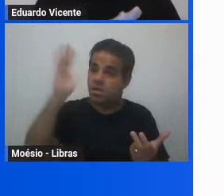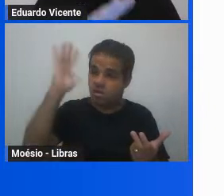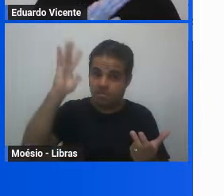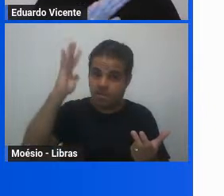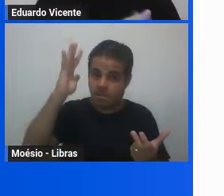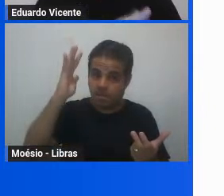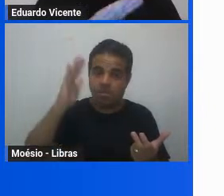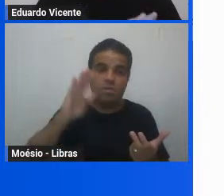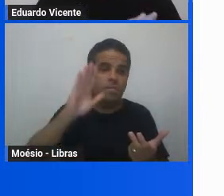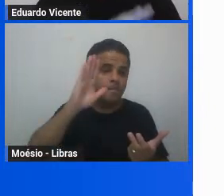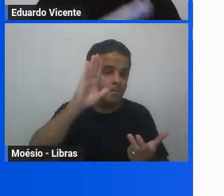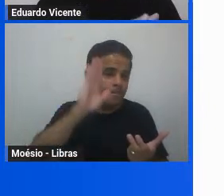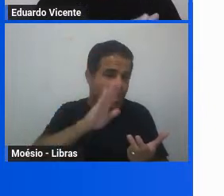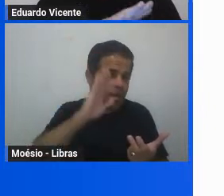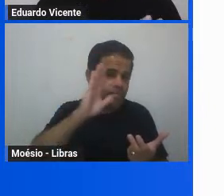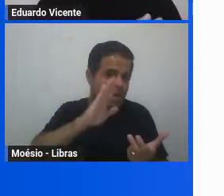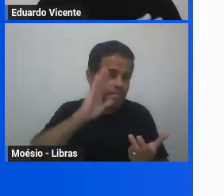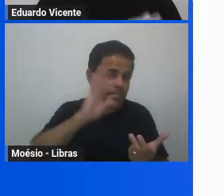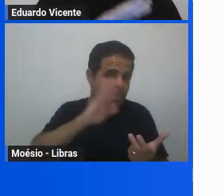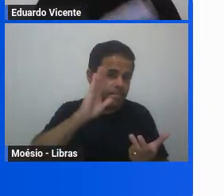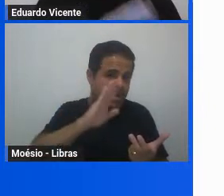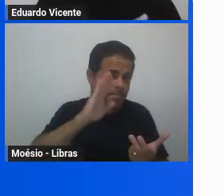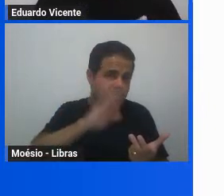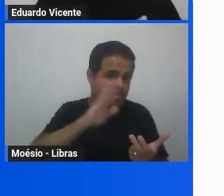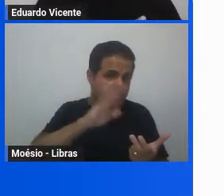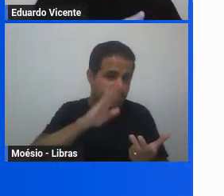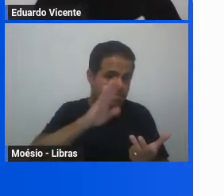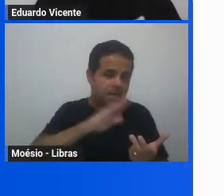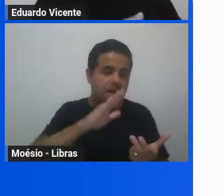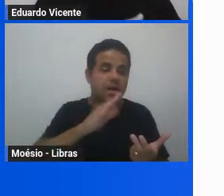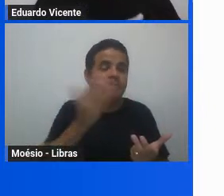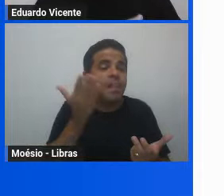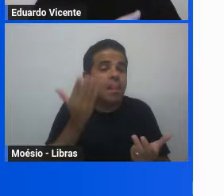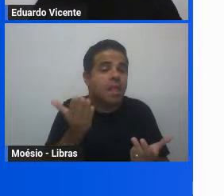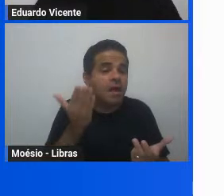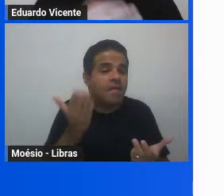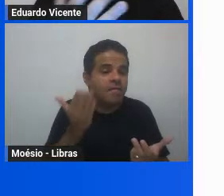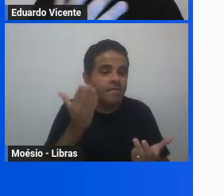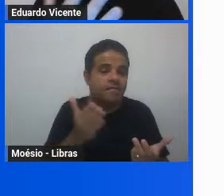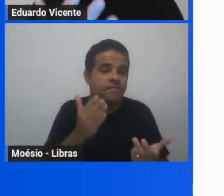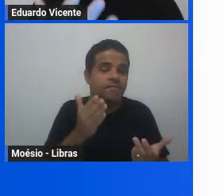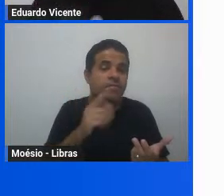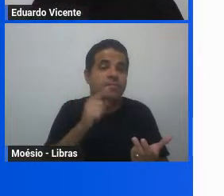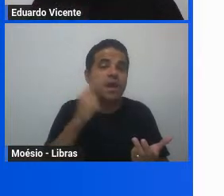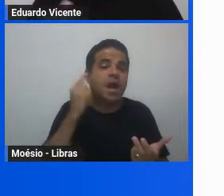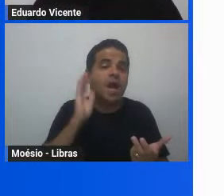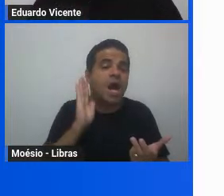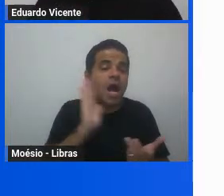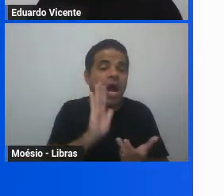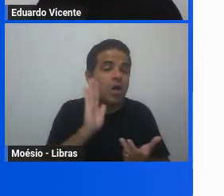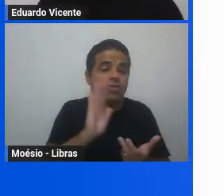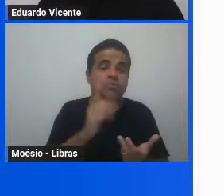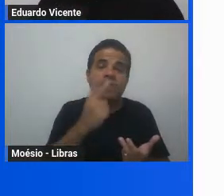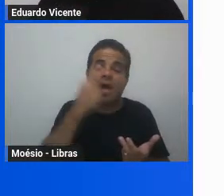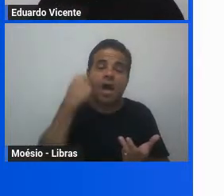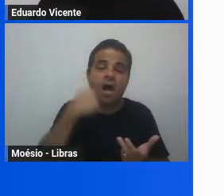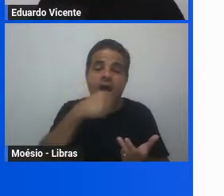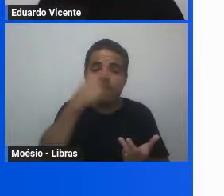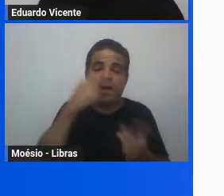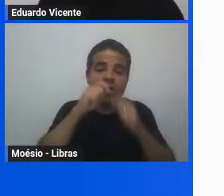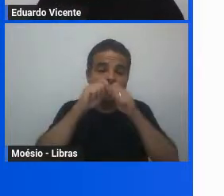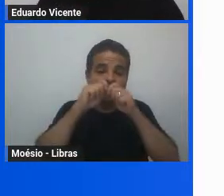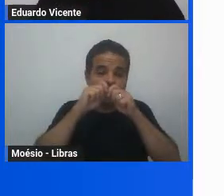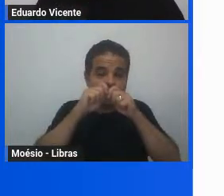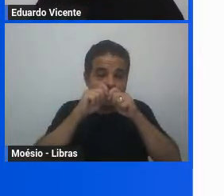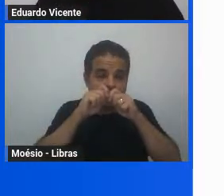golpes leves, tapinhas leves nas costas, tentando o quê? Desobstruir a parte respiratória. Ou